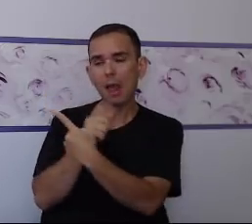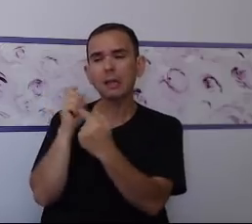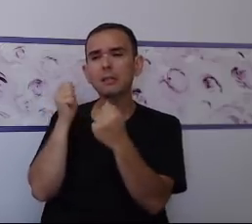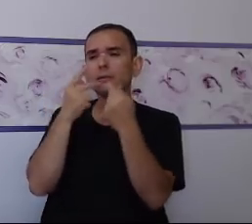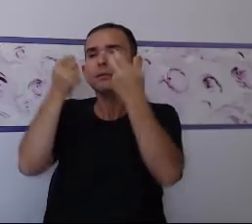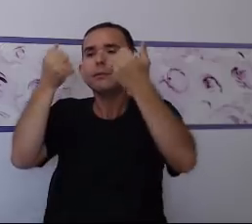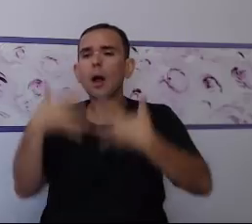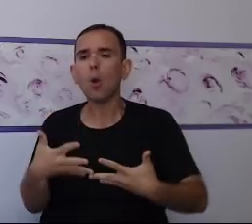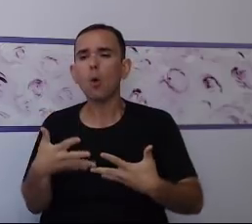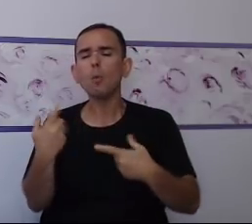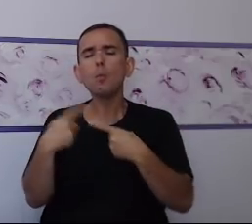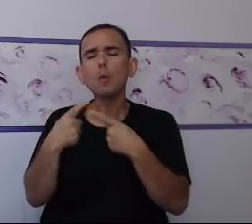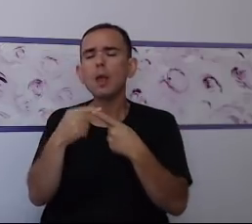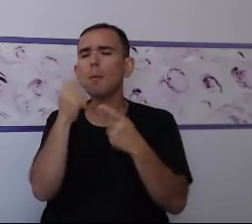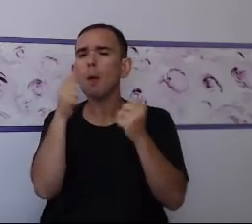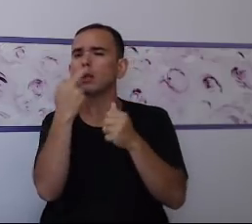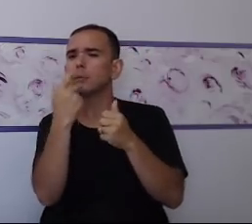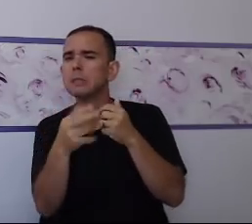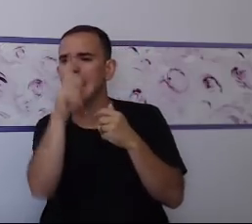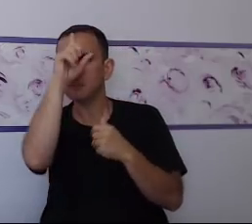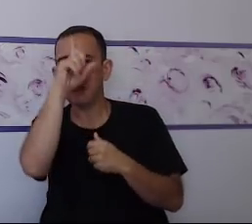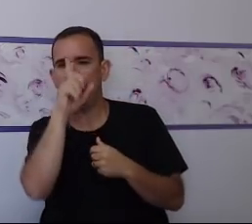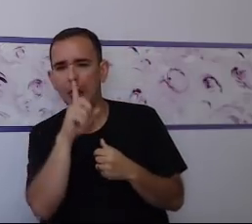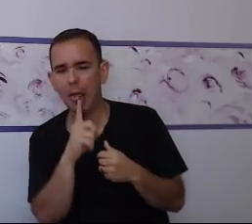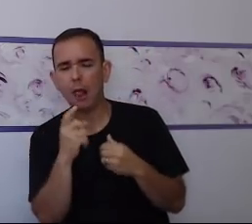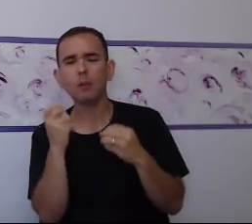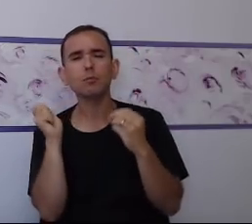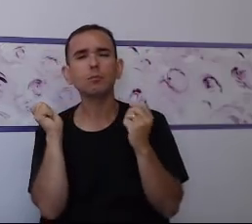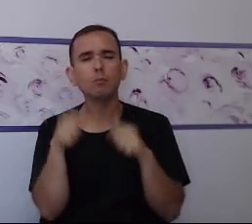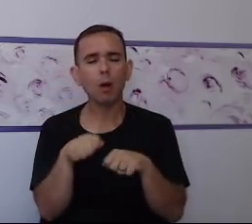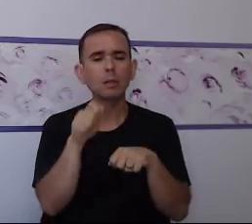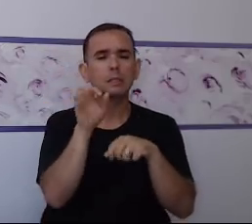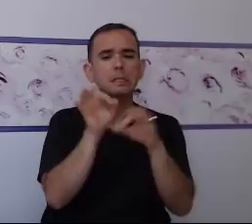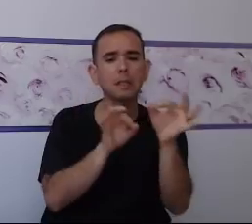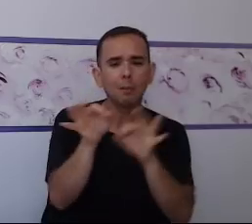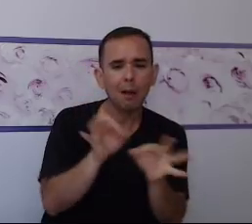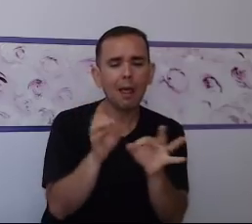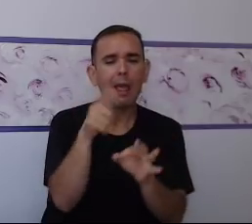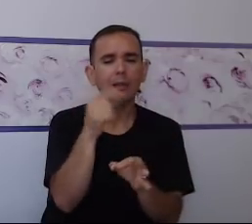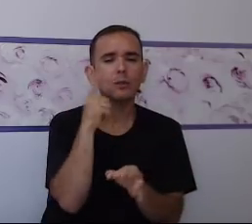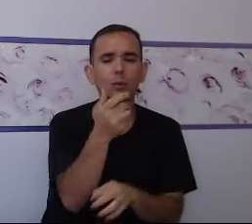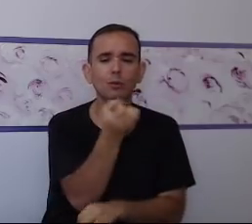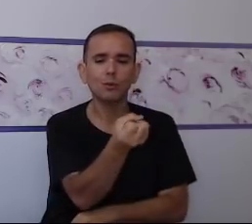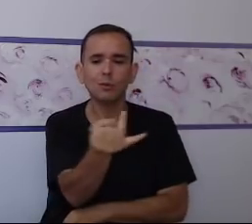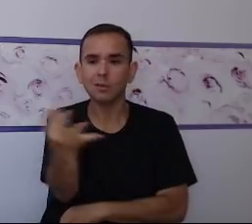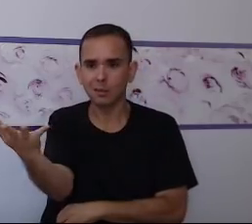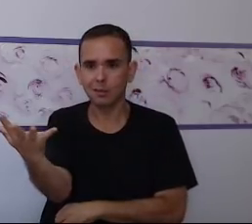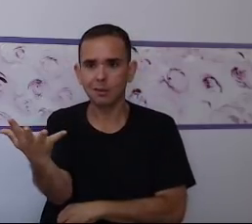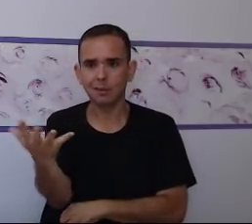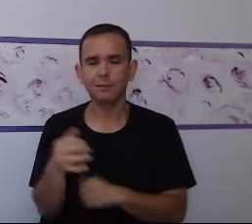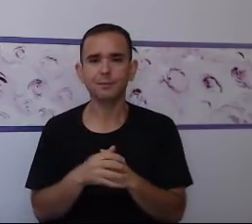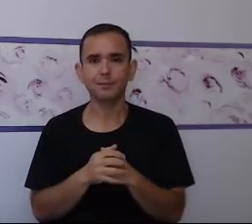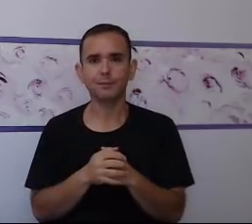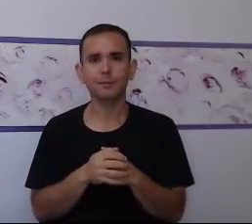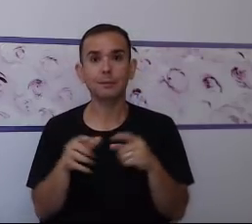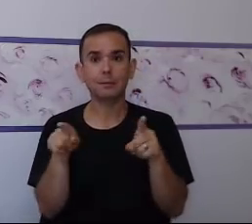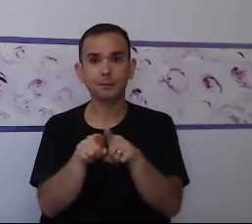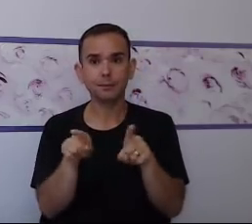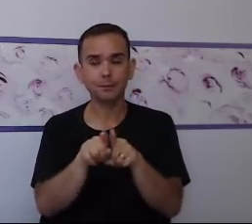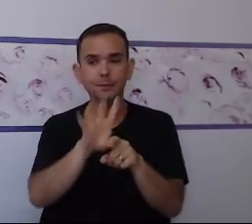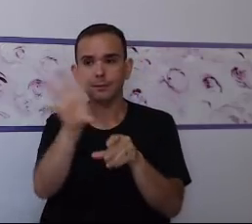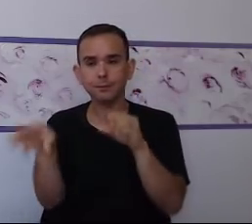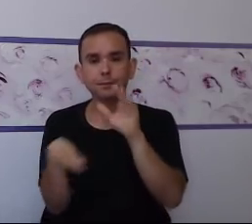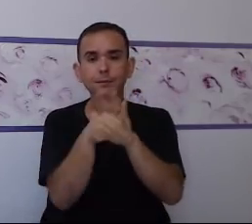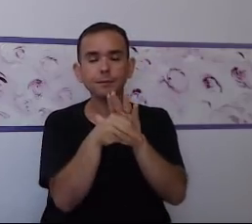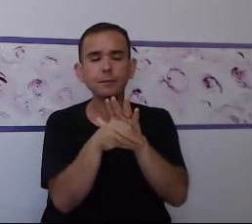que a gente pode pintar o palitinho de amarelo, por que a gente pode trabalhar essa quantidade? Então, a gente pode estar trazendo